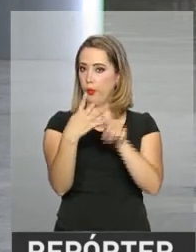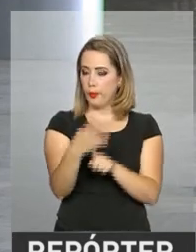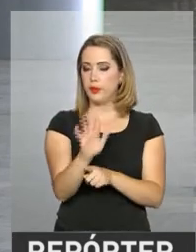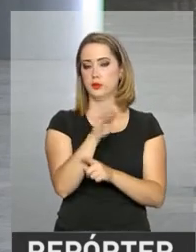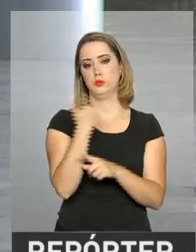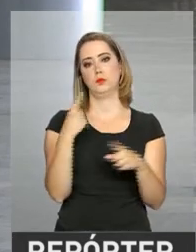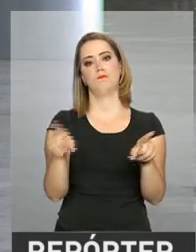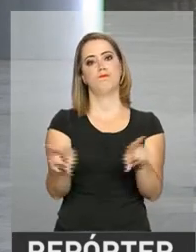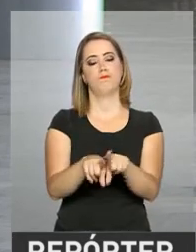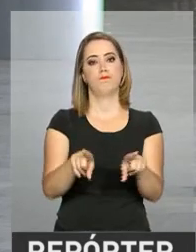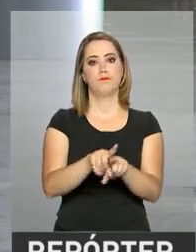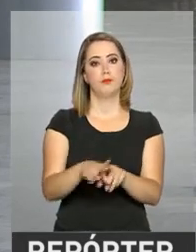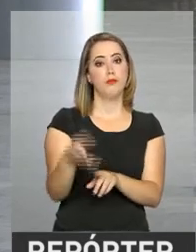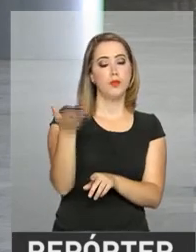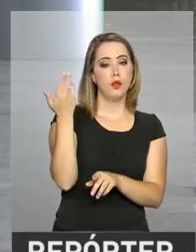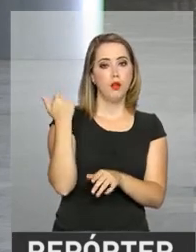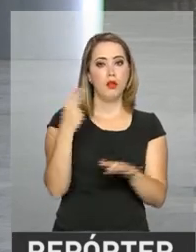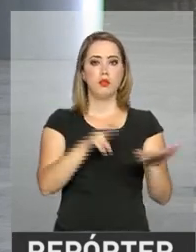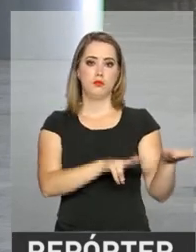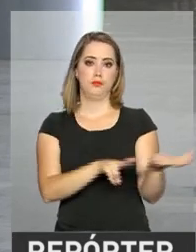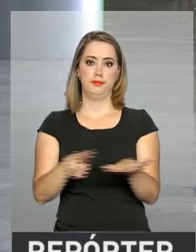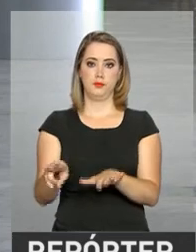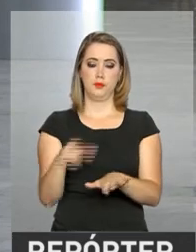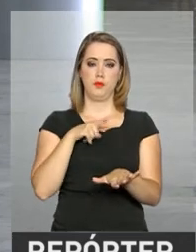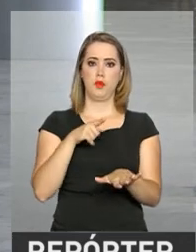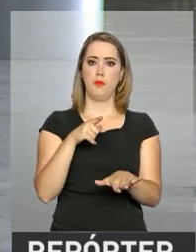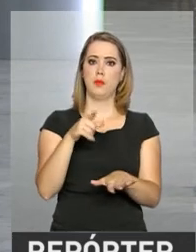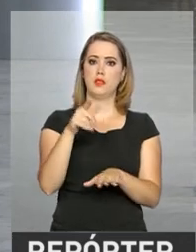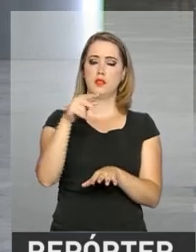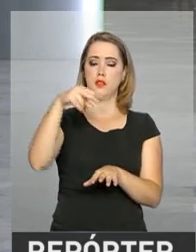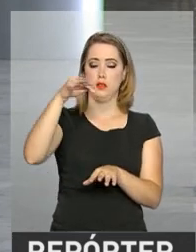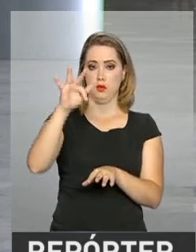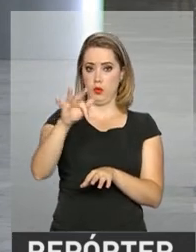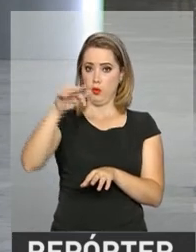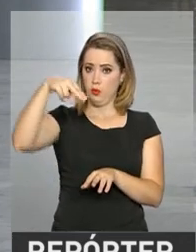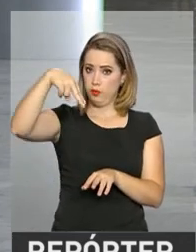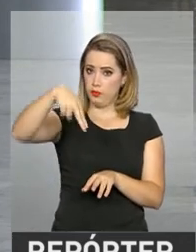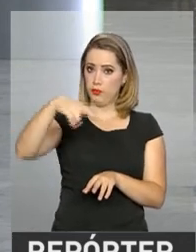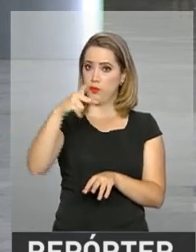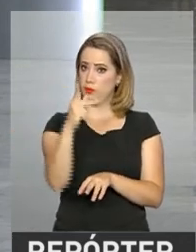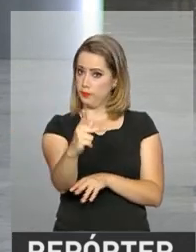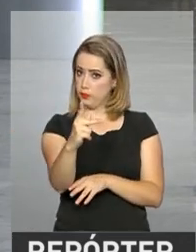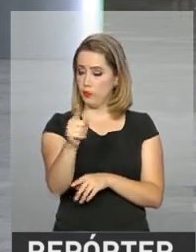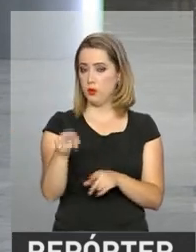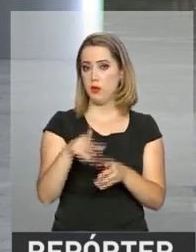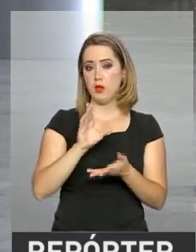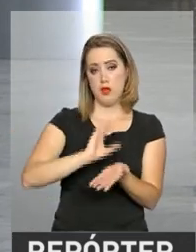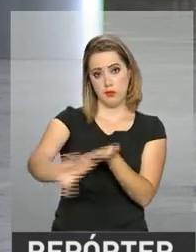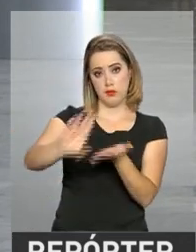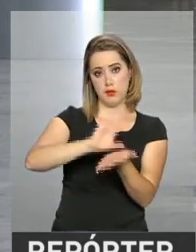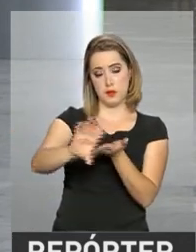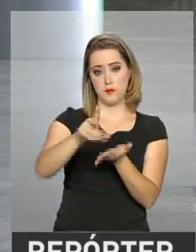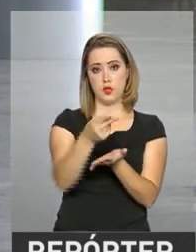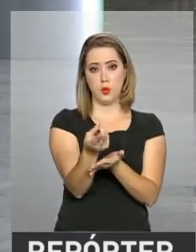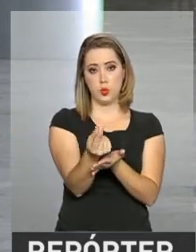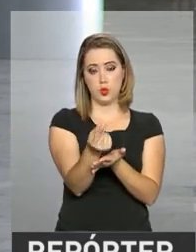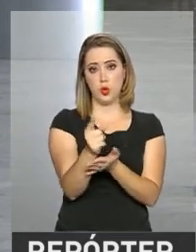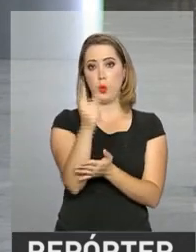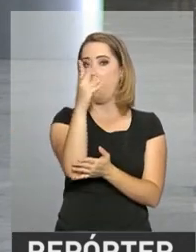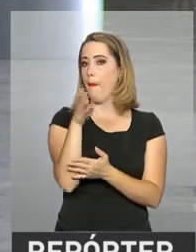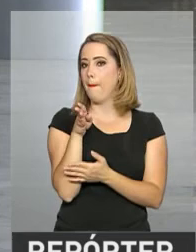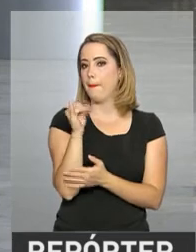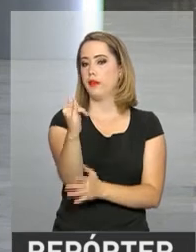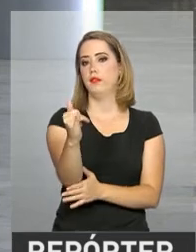mortes. Na semana passada, o Fundo Penitenciário Nacional transferiu a 24 estados e ao Distrito Federal 1 bilhão